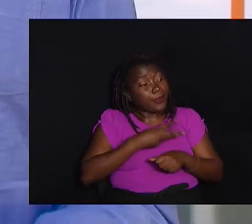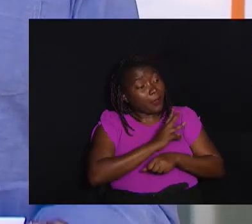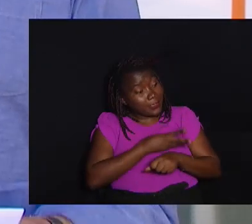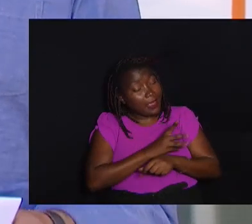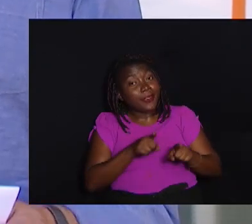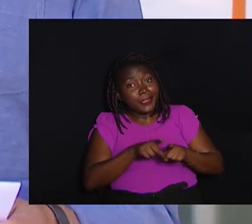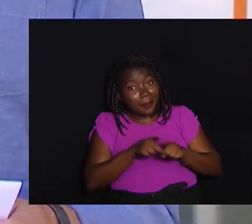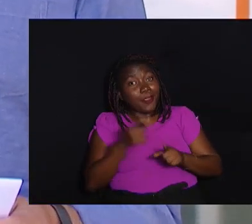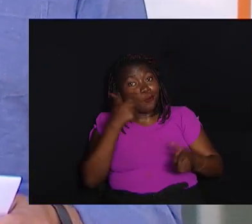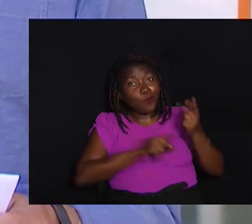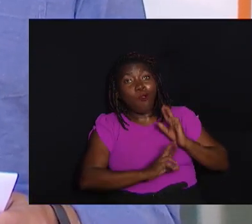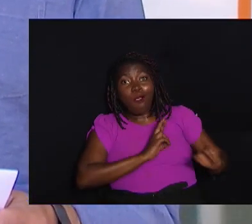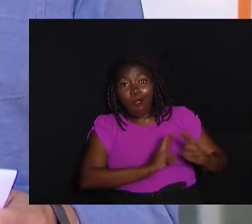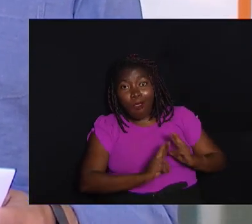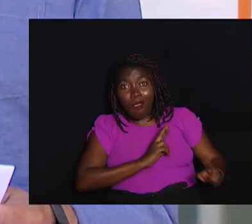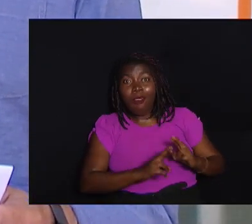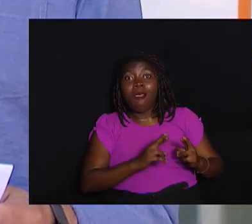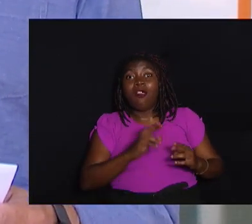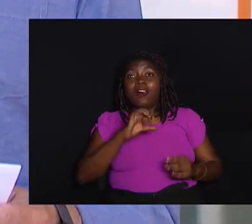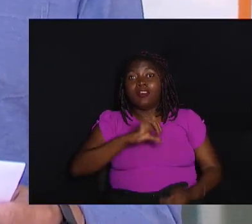funciona como chatbot. Nosso WhatsApp é